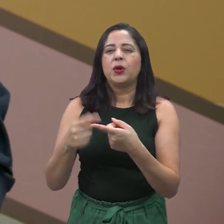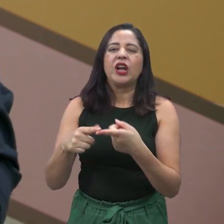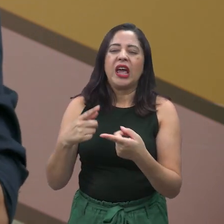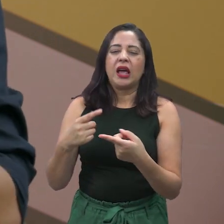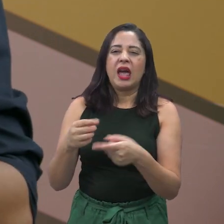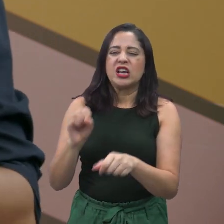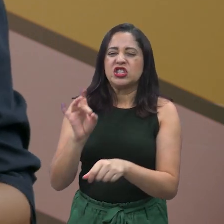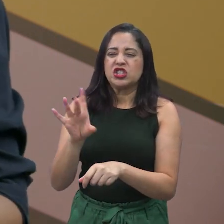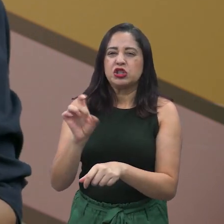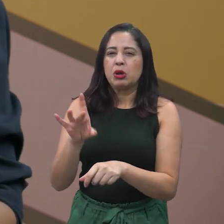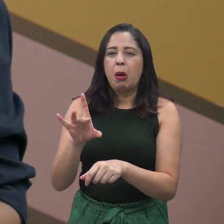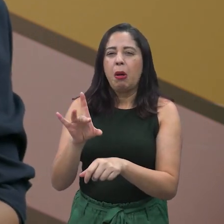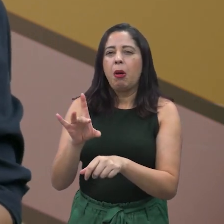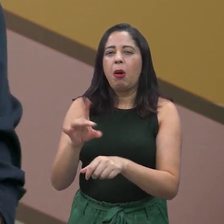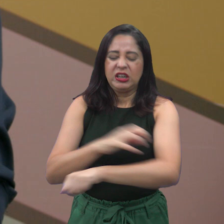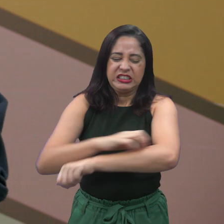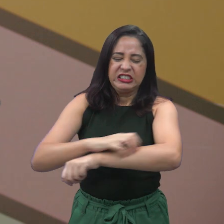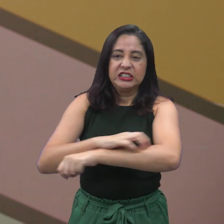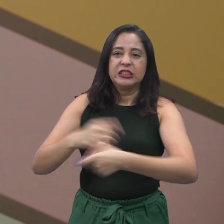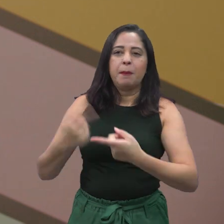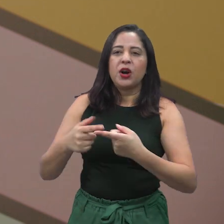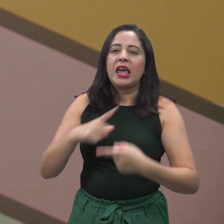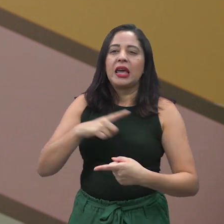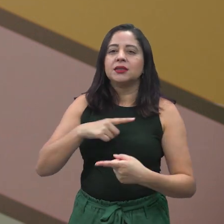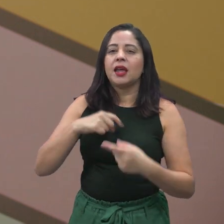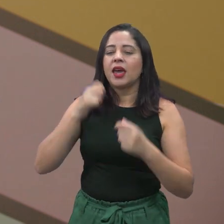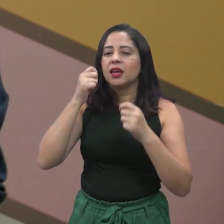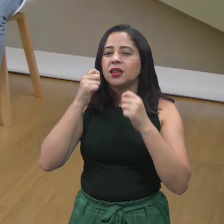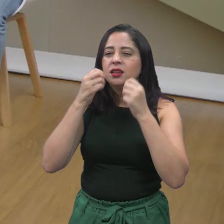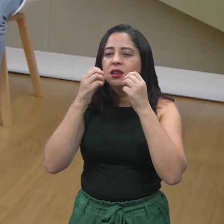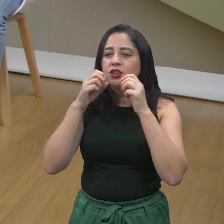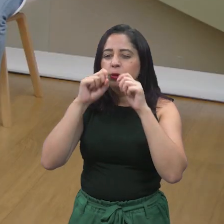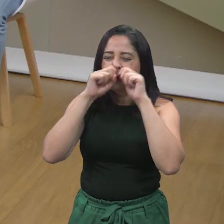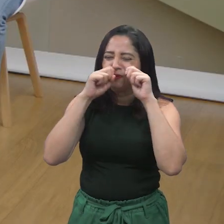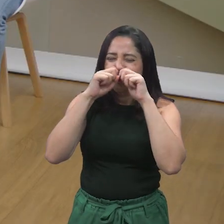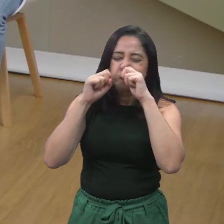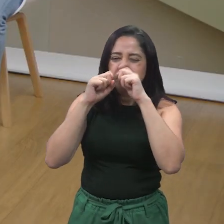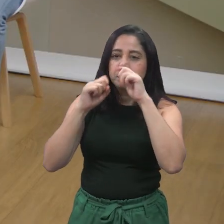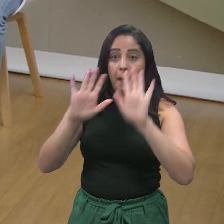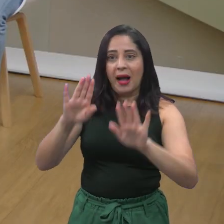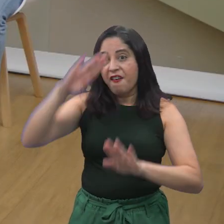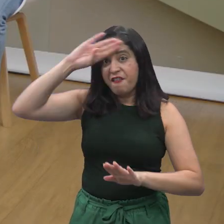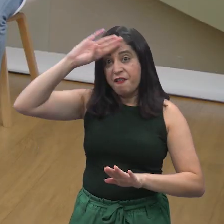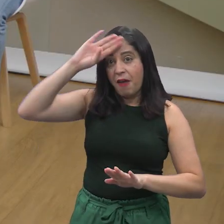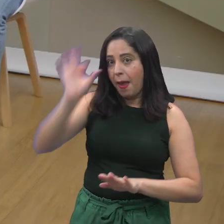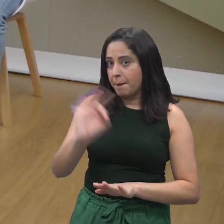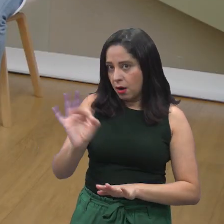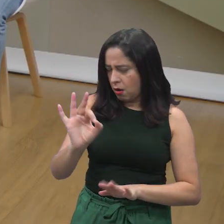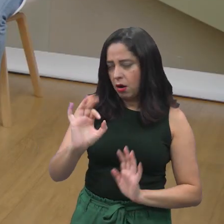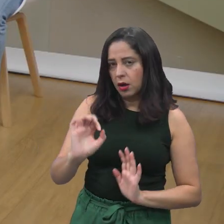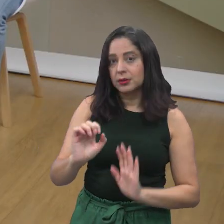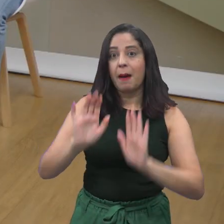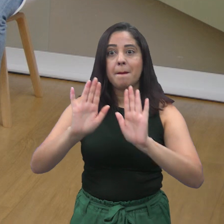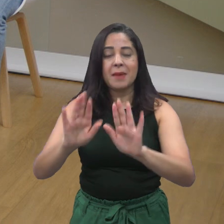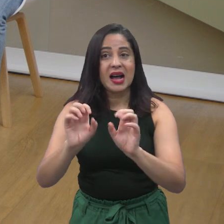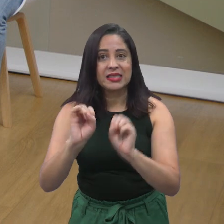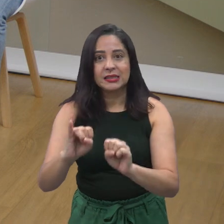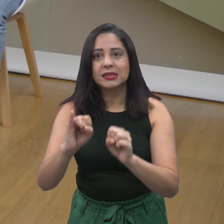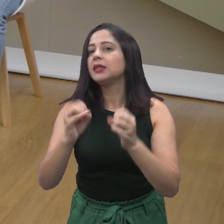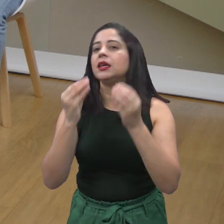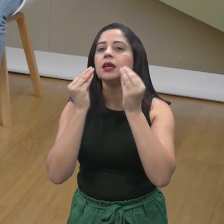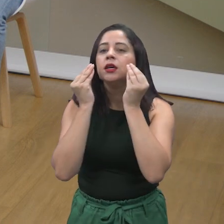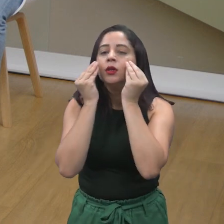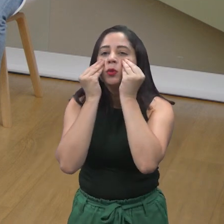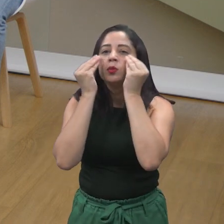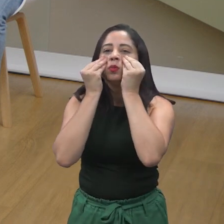sintomas de coceira, de catarro, mas nunca com febre acompanhada. Ah, tá. O que pode acontecer é que às vezes se essa secreção for ficar retida,